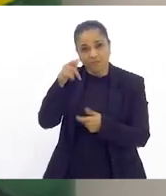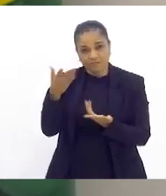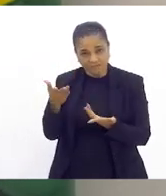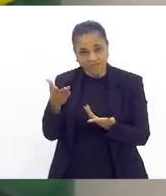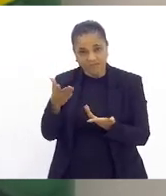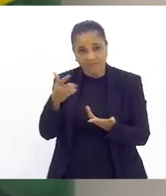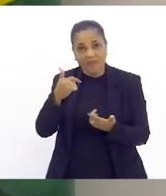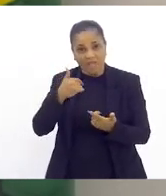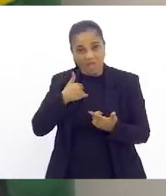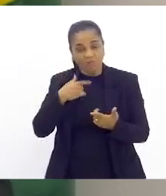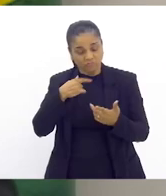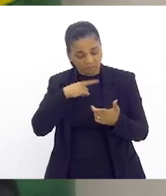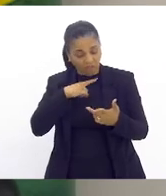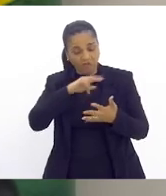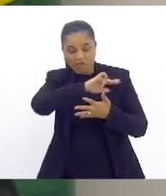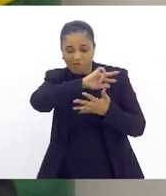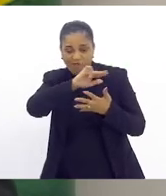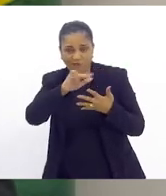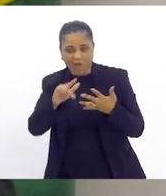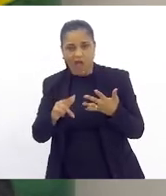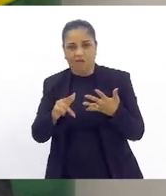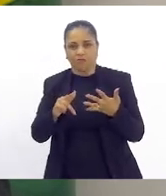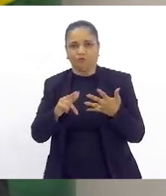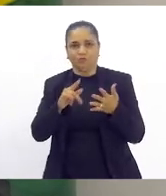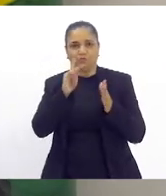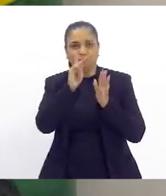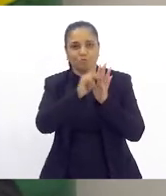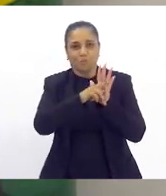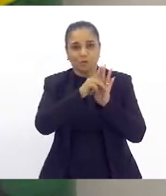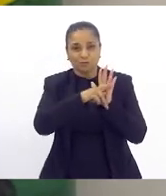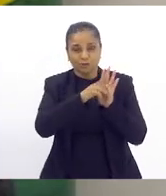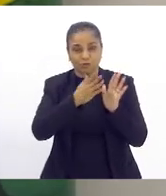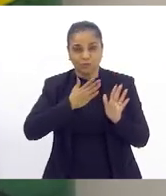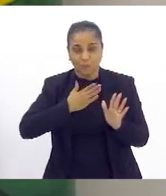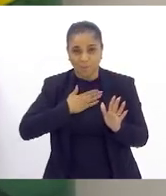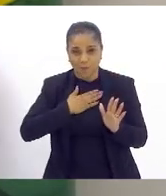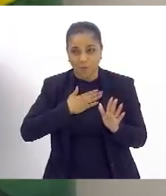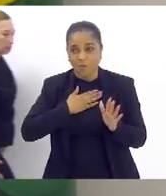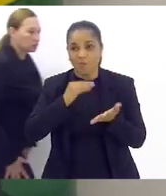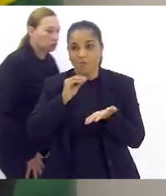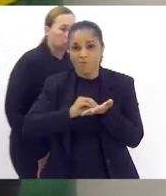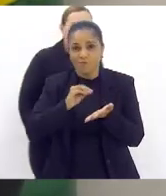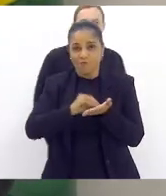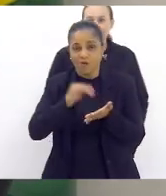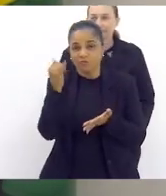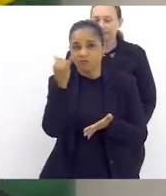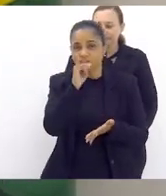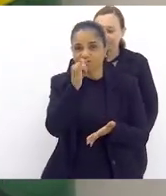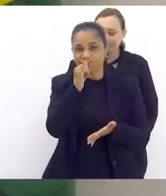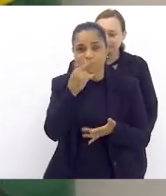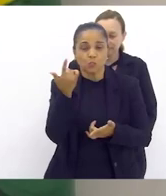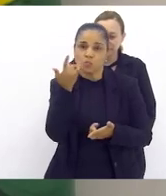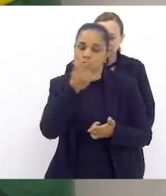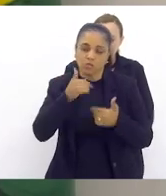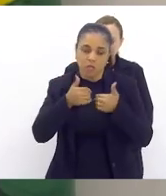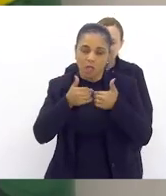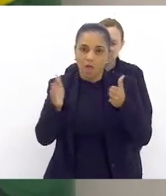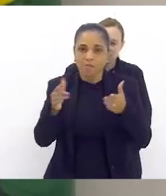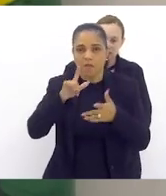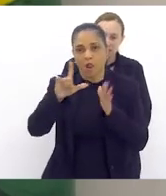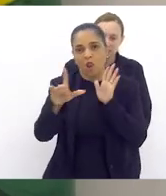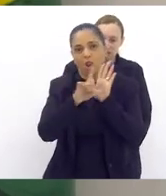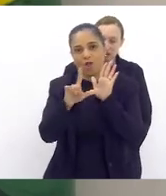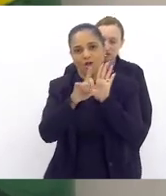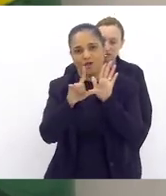de várias Empreendimentos meus que por falta de carga elétrica eu não consegui mais abrir a loja de conveniência que meu